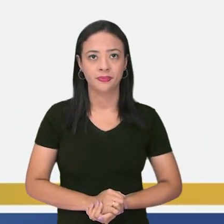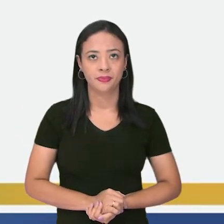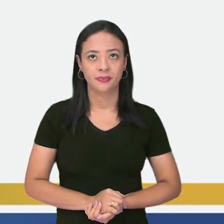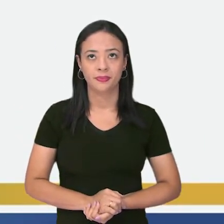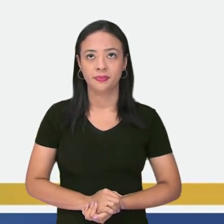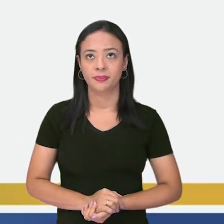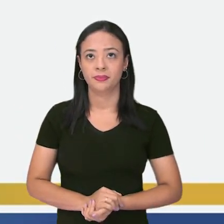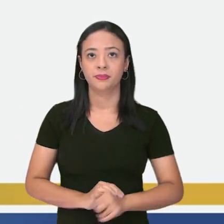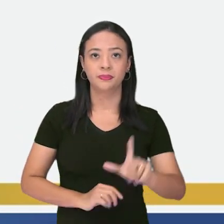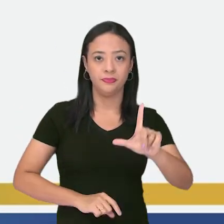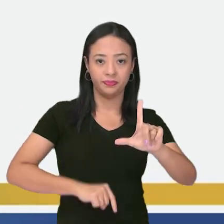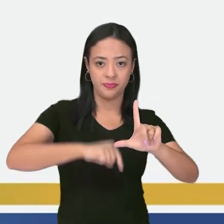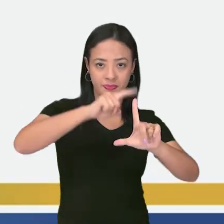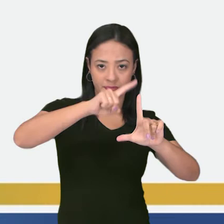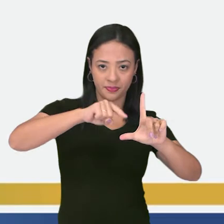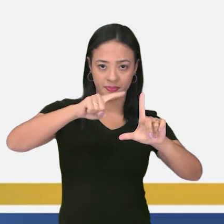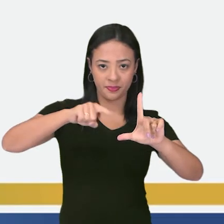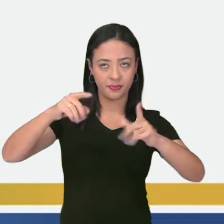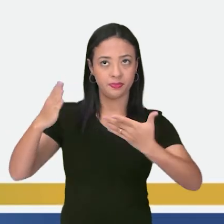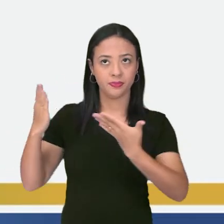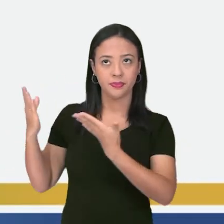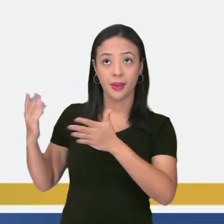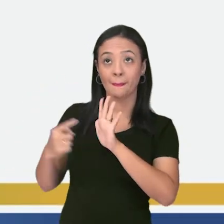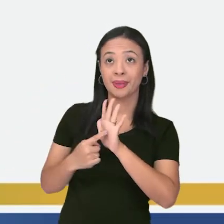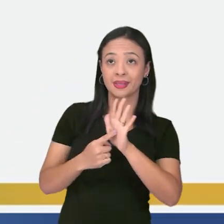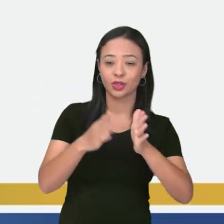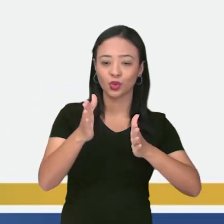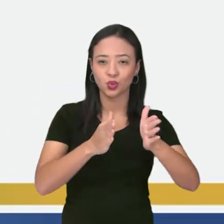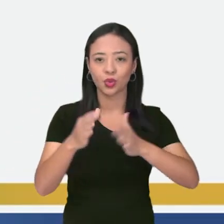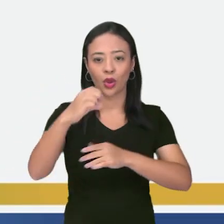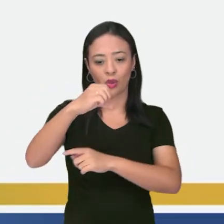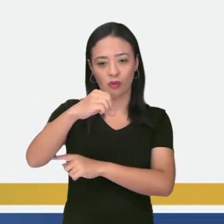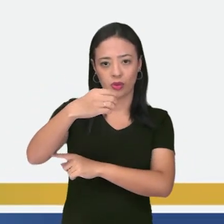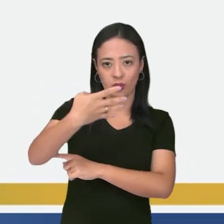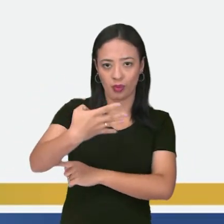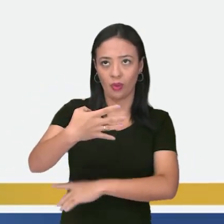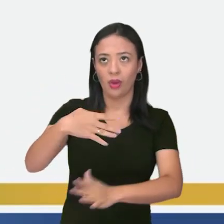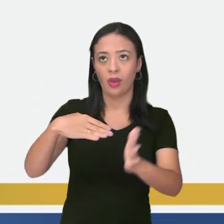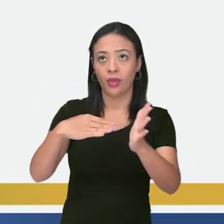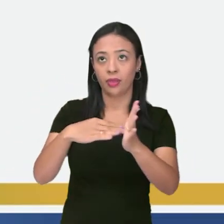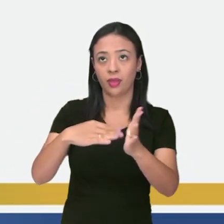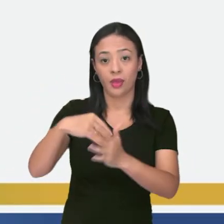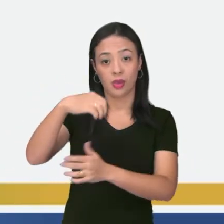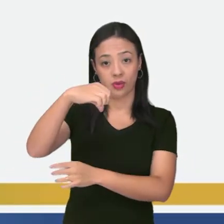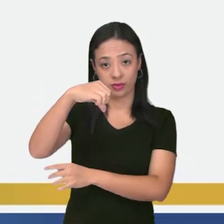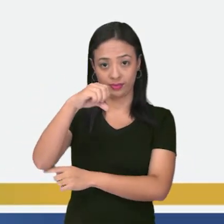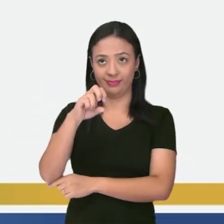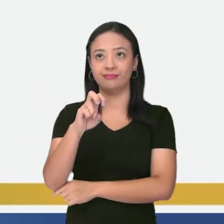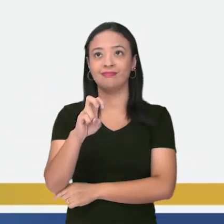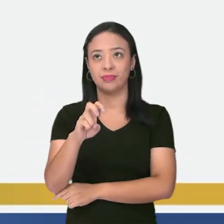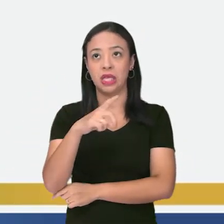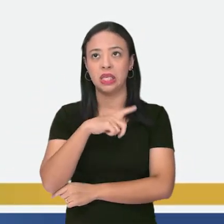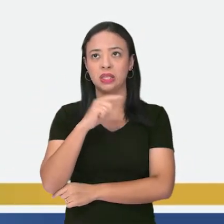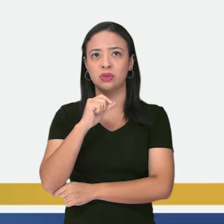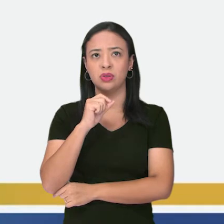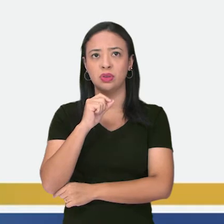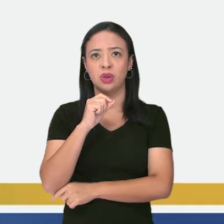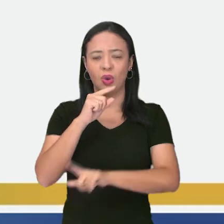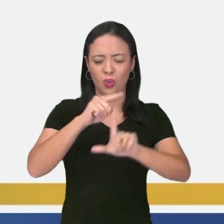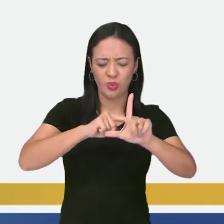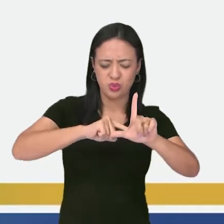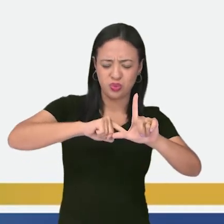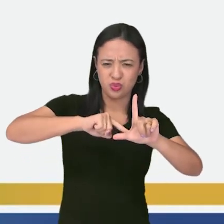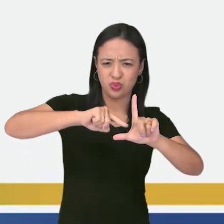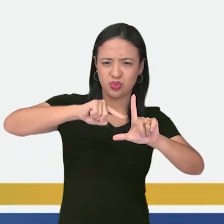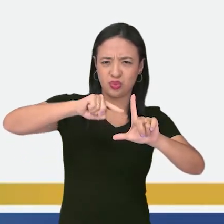O gráfico abaixo mostra que no período de 94 a 95 houve um grande